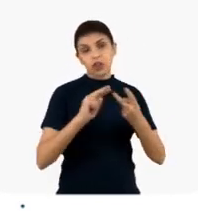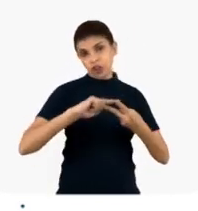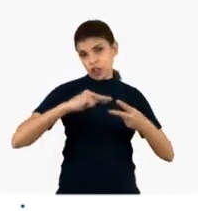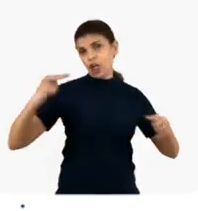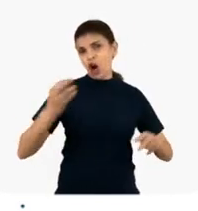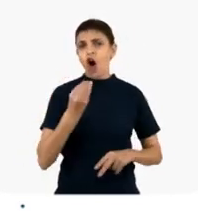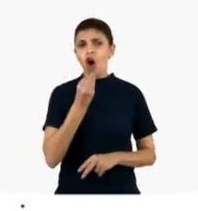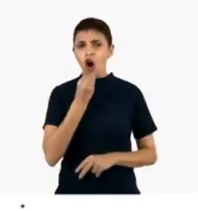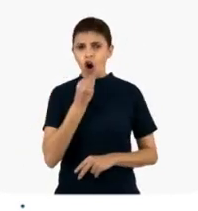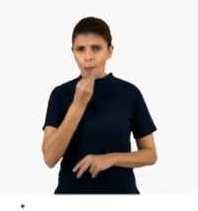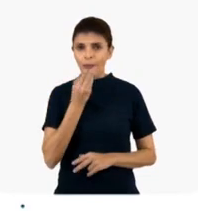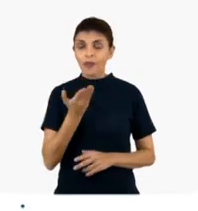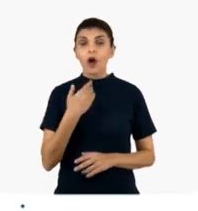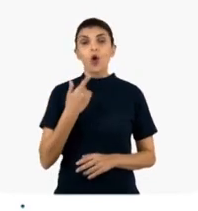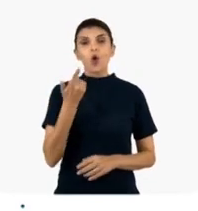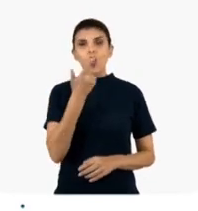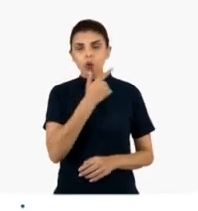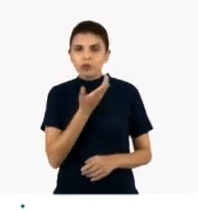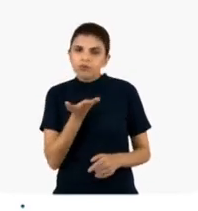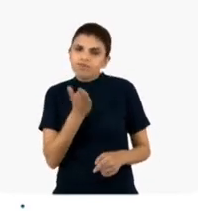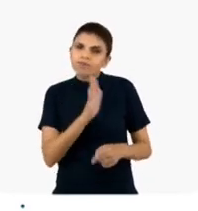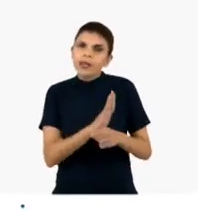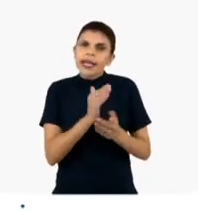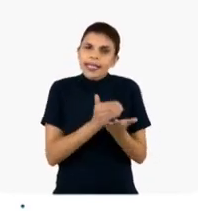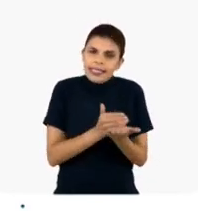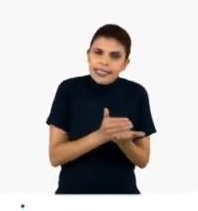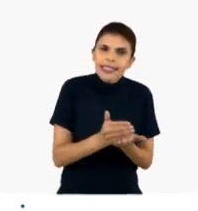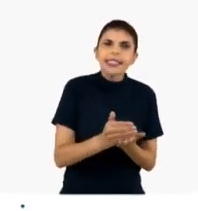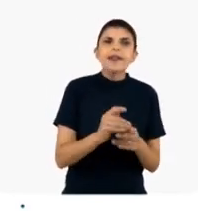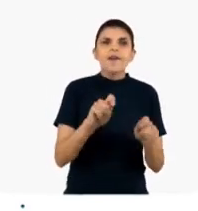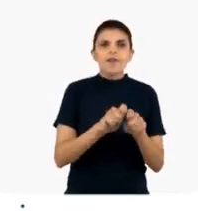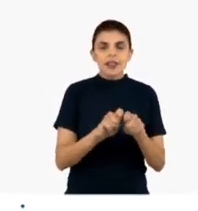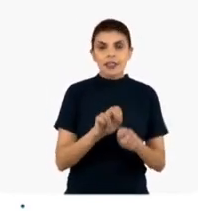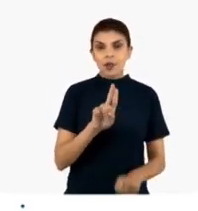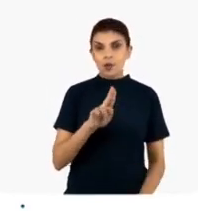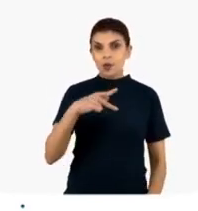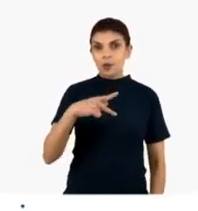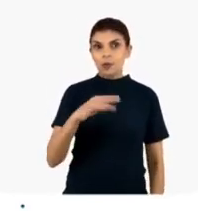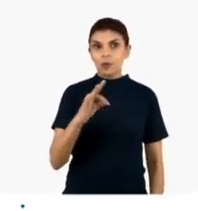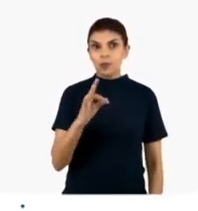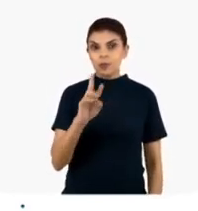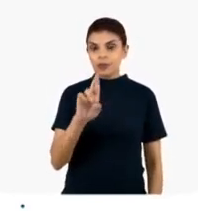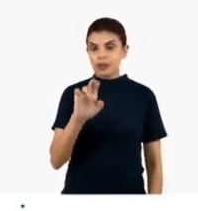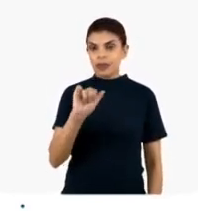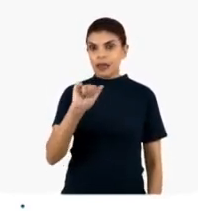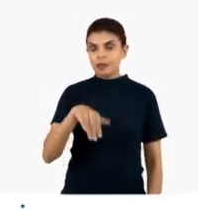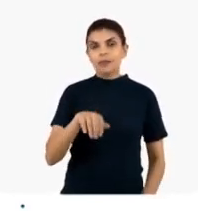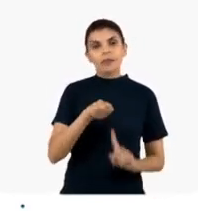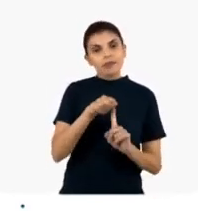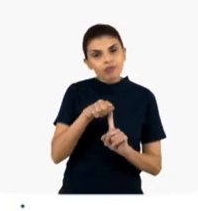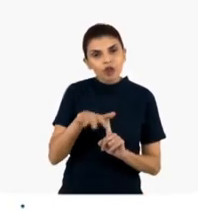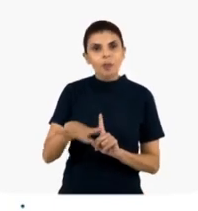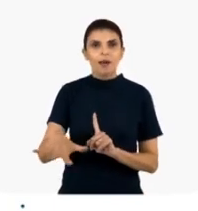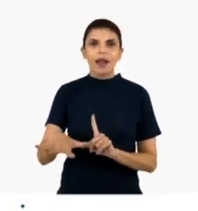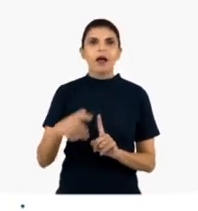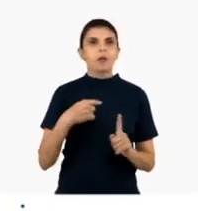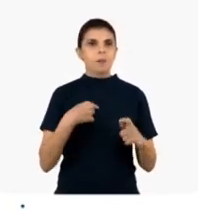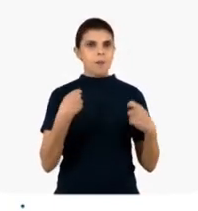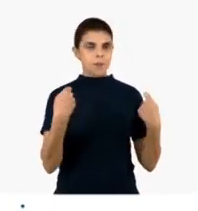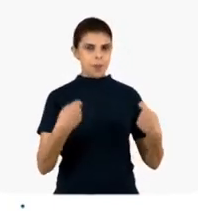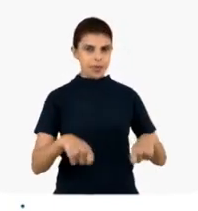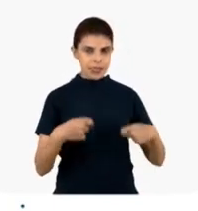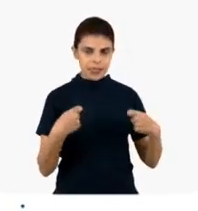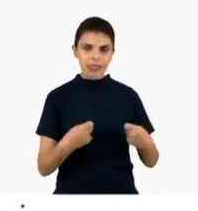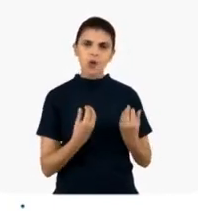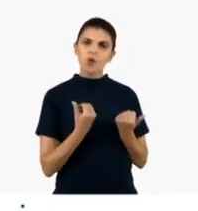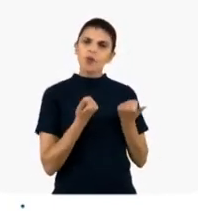geneticamente, obviamente, né? E que eu vou dar as condições iniciais para que ele consiga se multiplicar. Eu